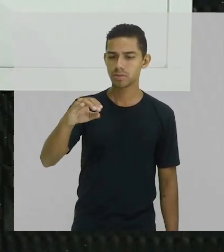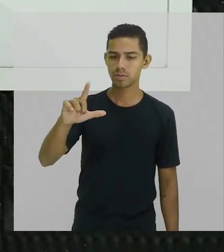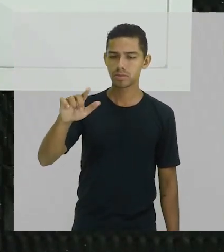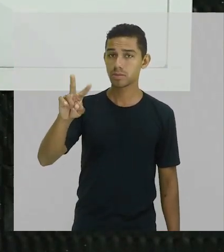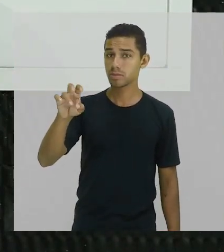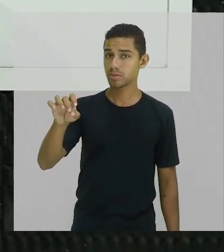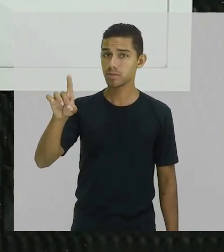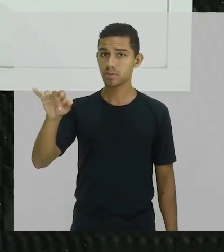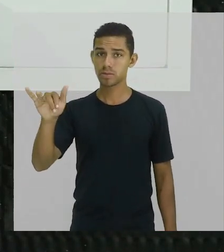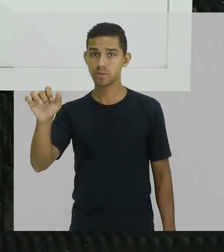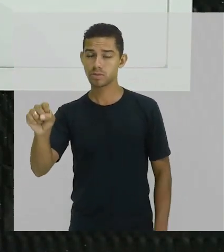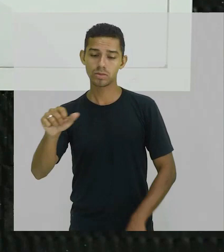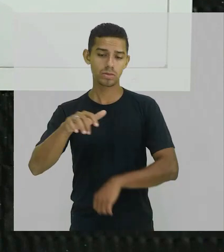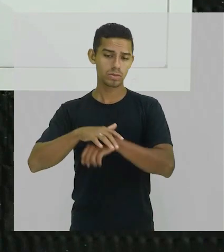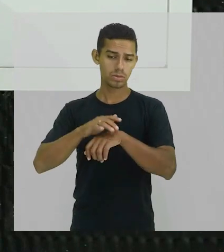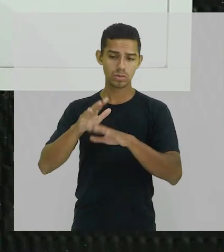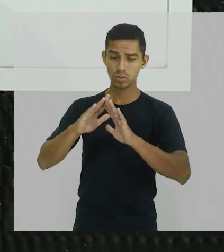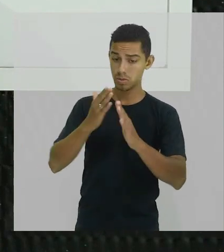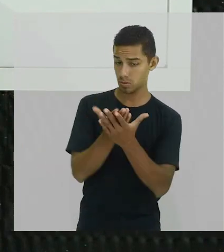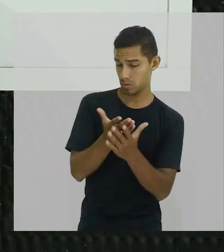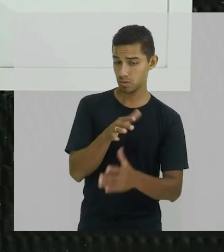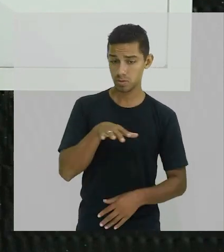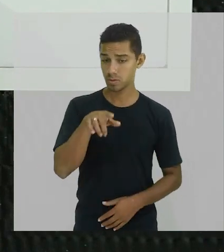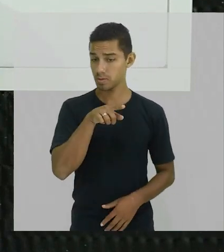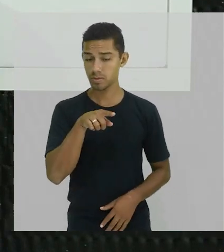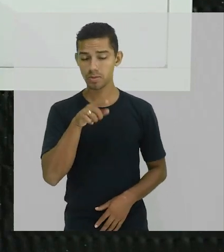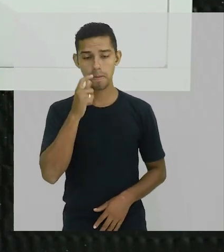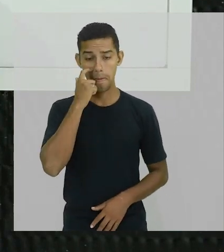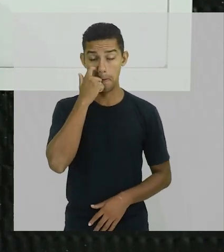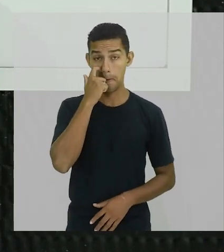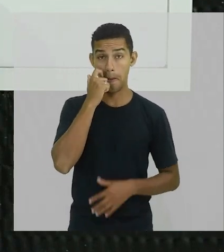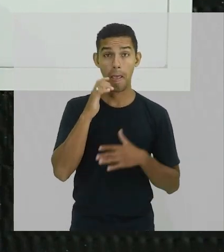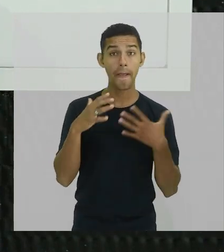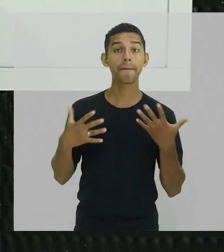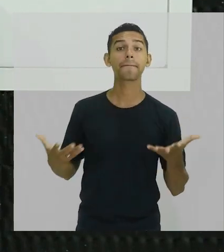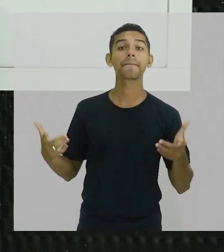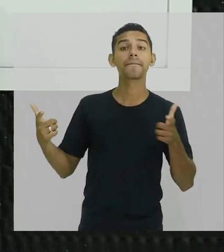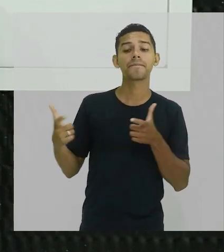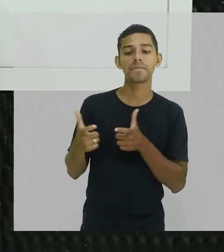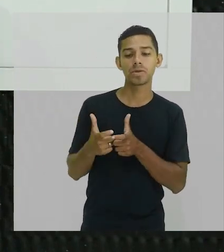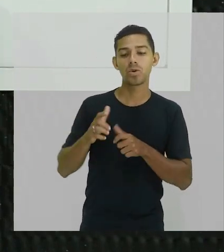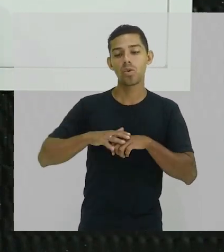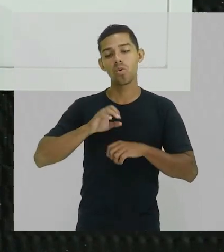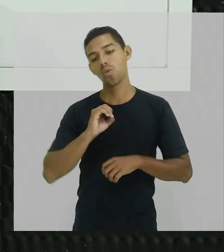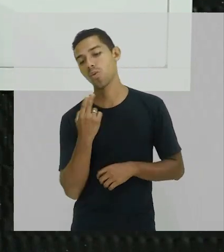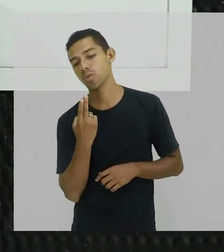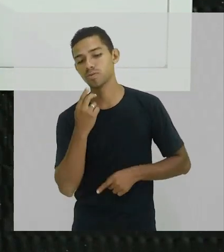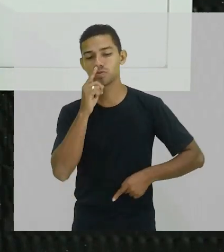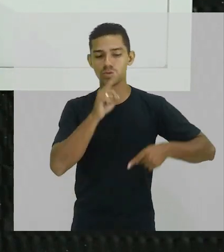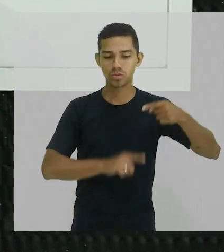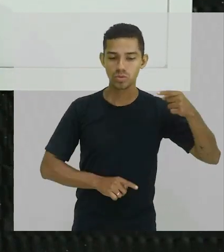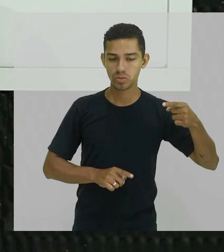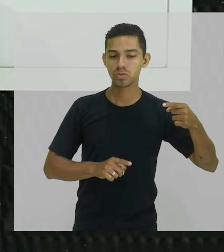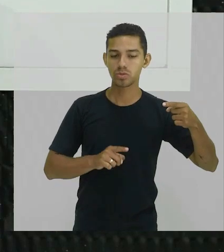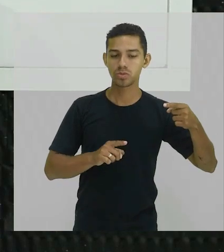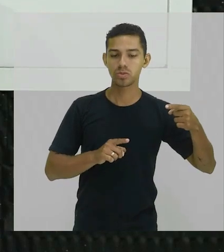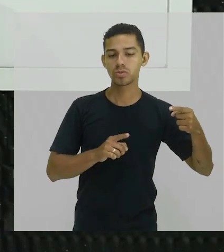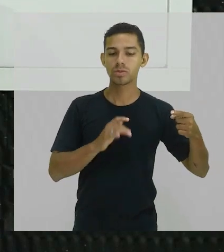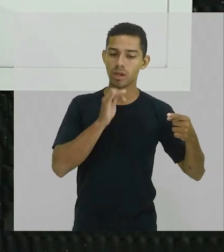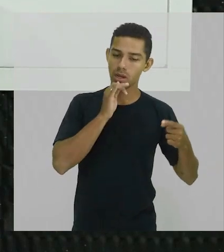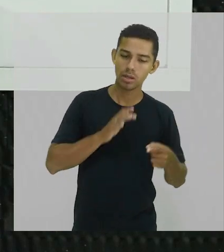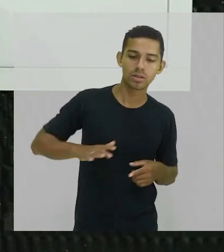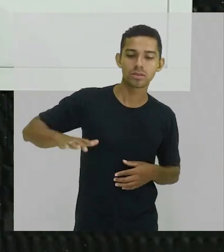Bom, então qual é o fenômeno que vai aí diminuir ou anular, né, esses